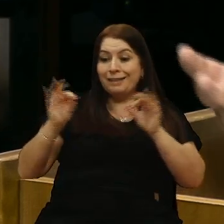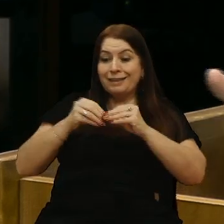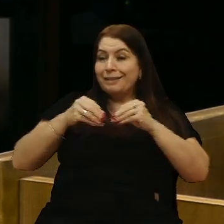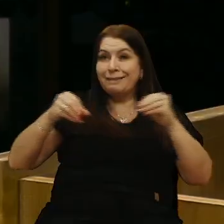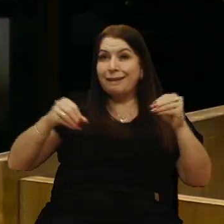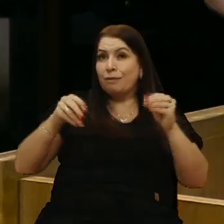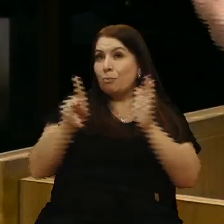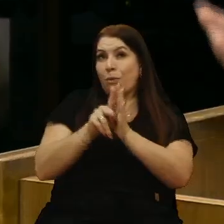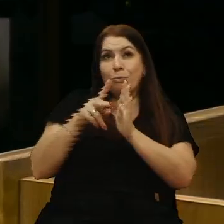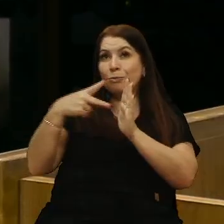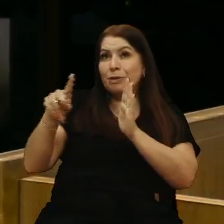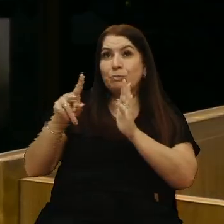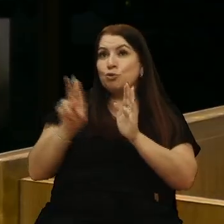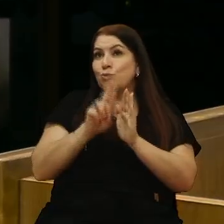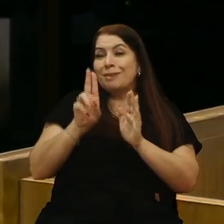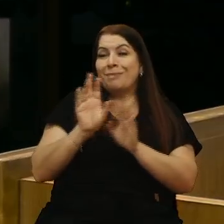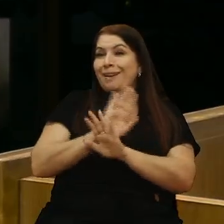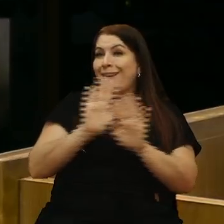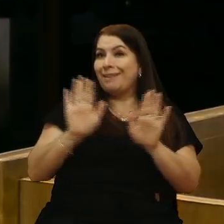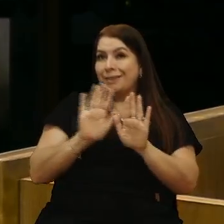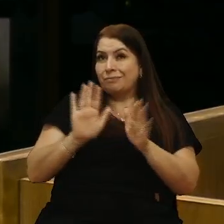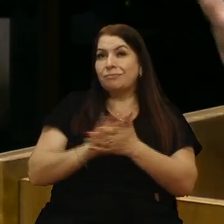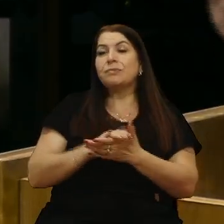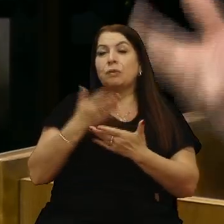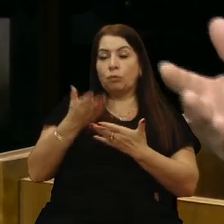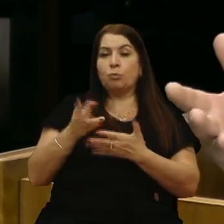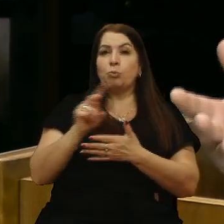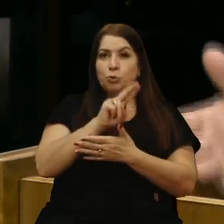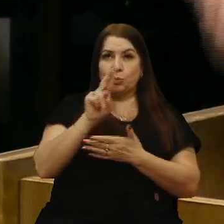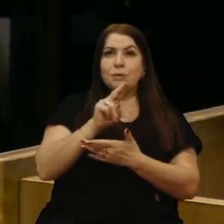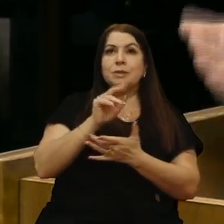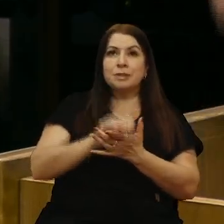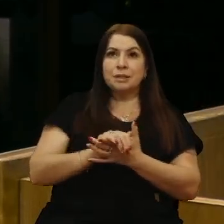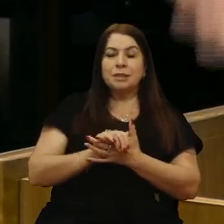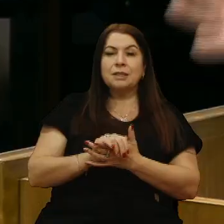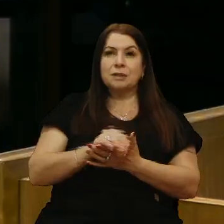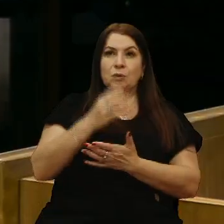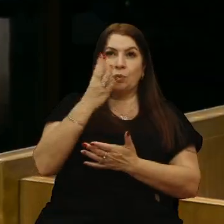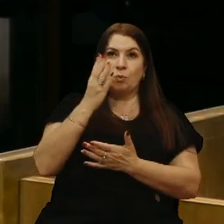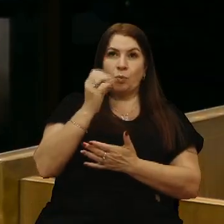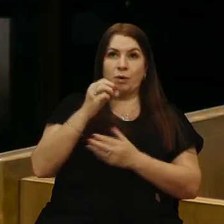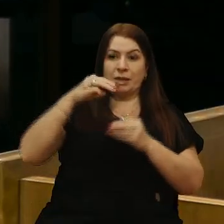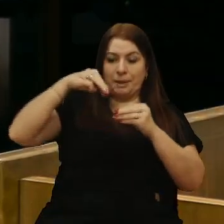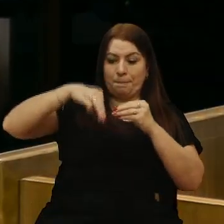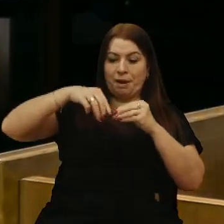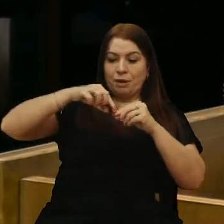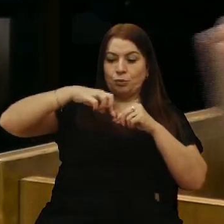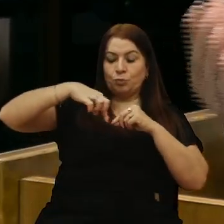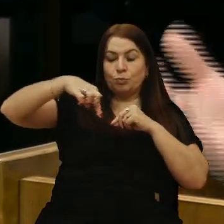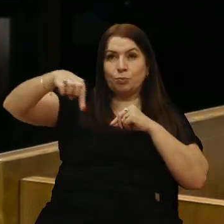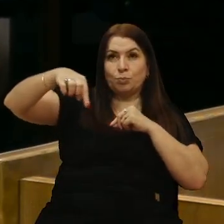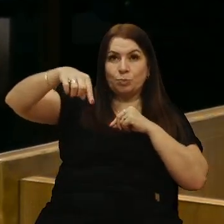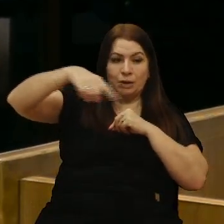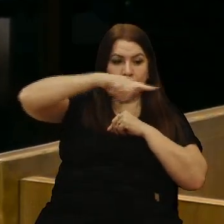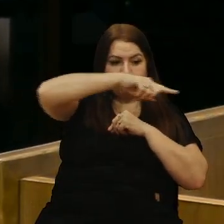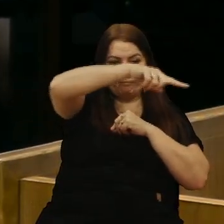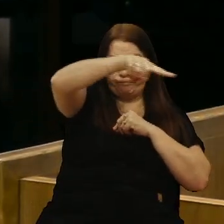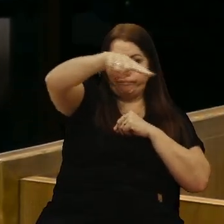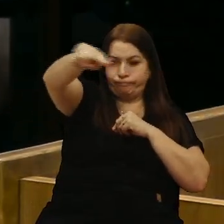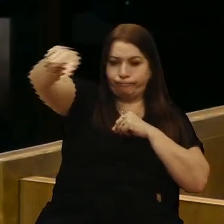era deles, eles não podiam usar para nada. Agora eles vão poder utilizar 40 metros ao redor de cada